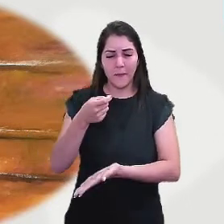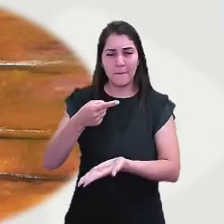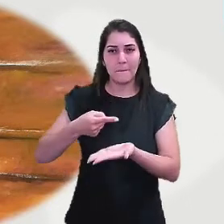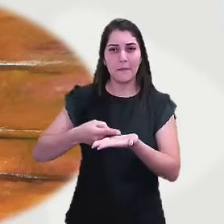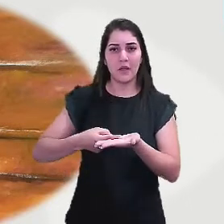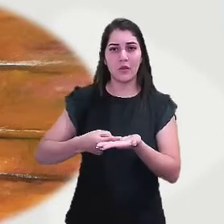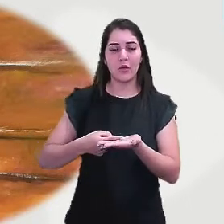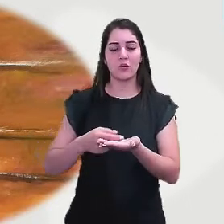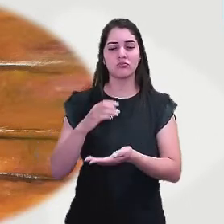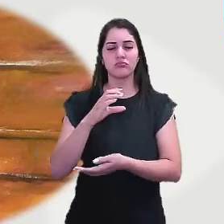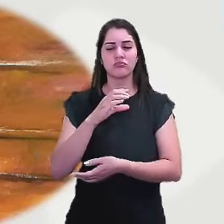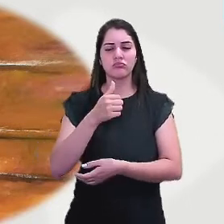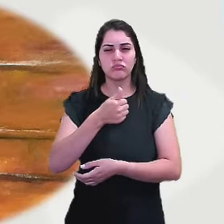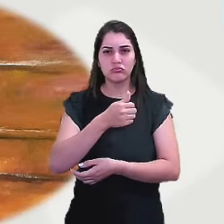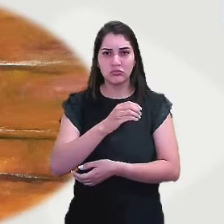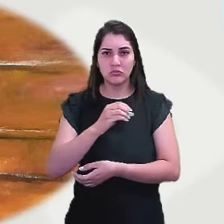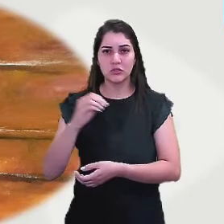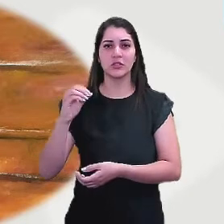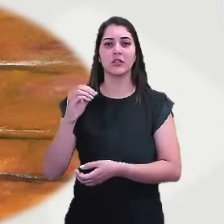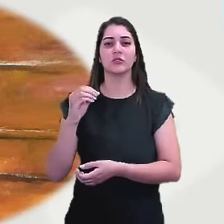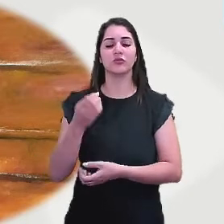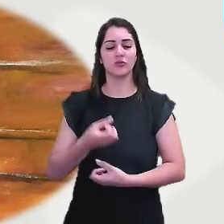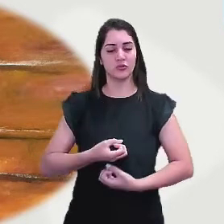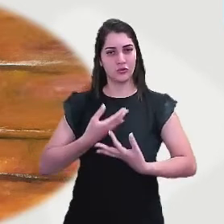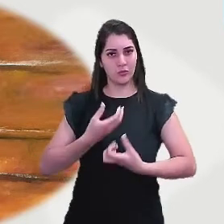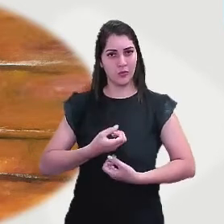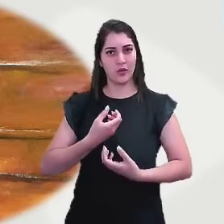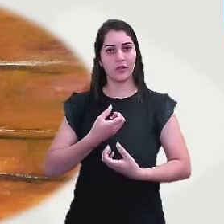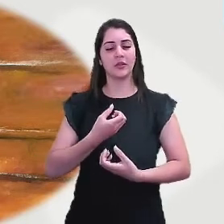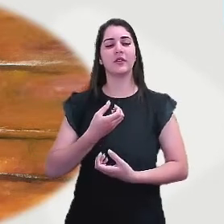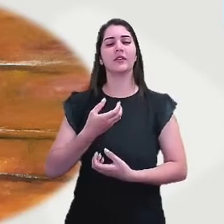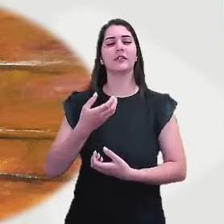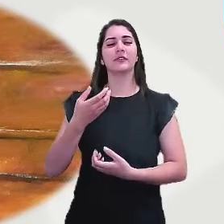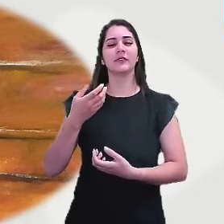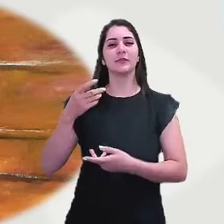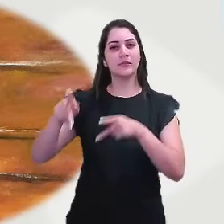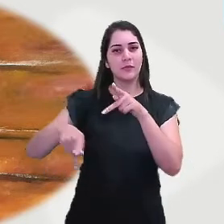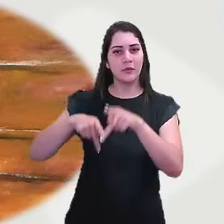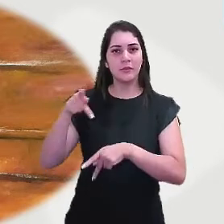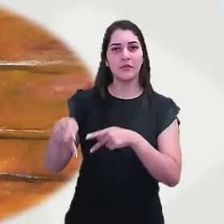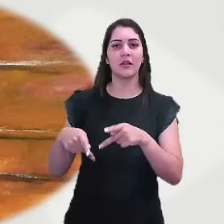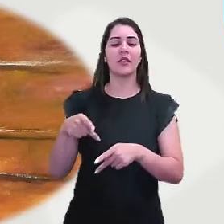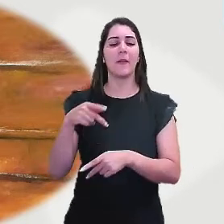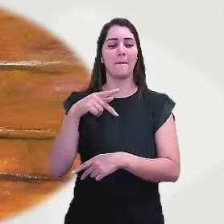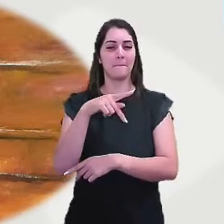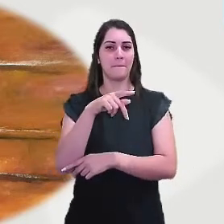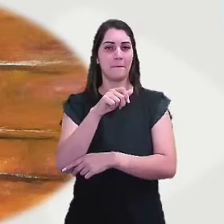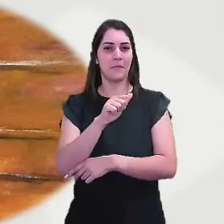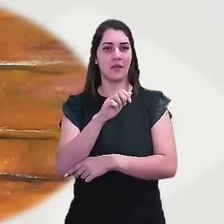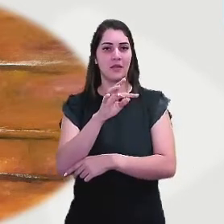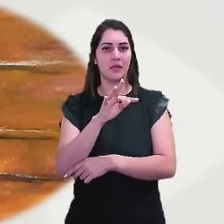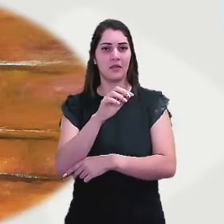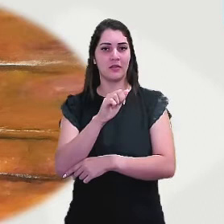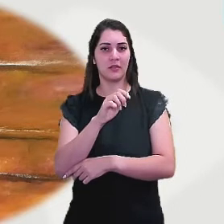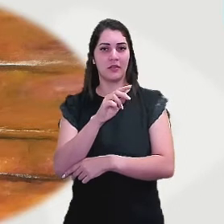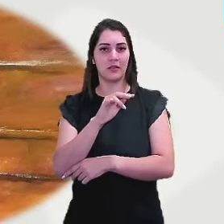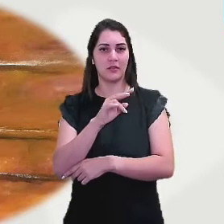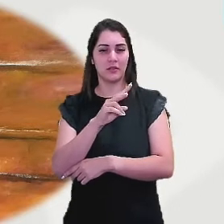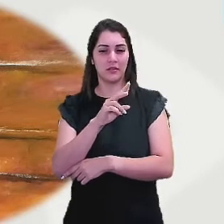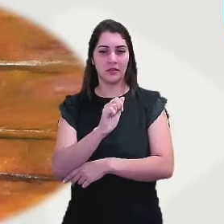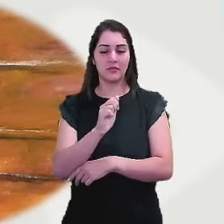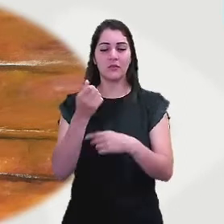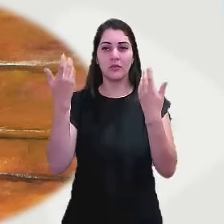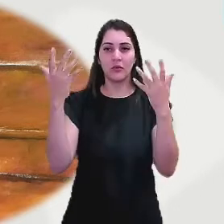poeta popular, compositor e cantor cearense Patativa do Assaré. Além de uma homenagem, a data